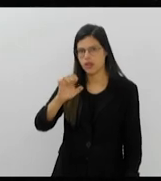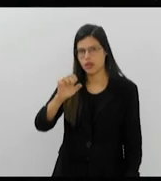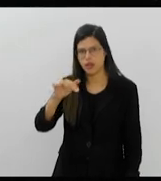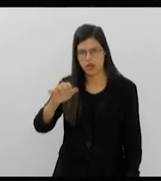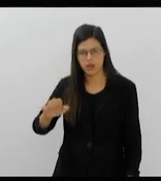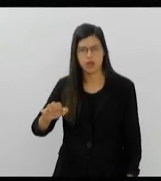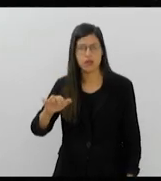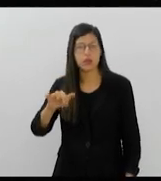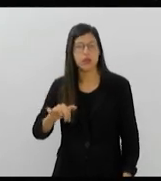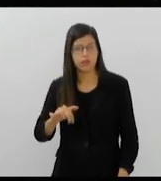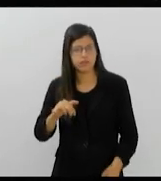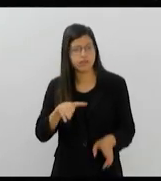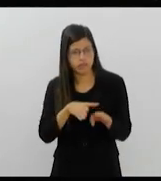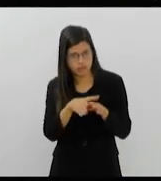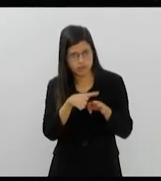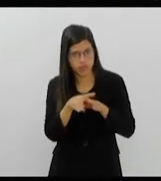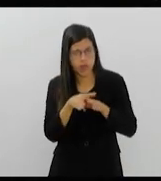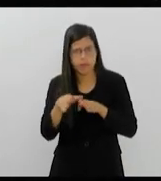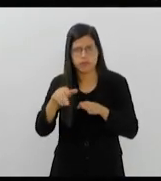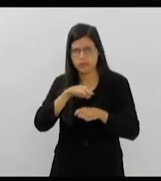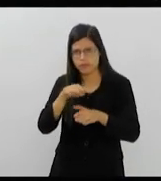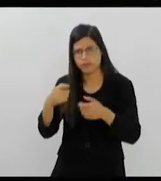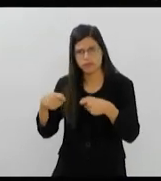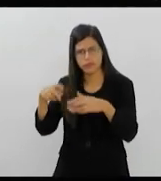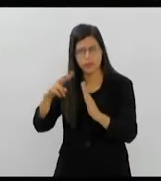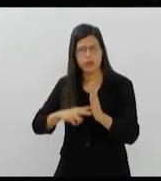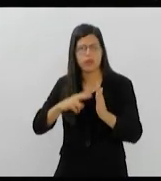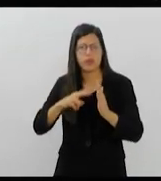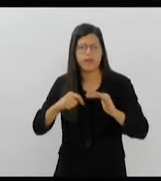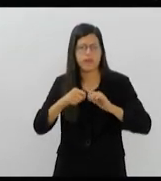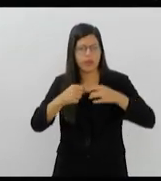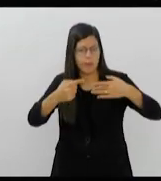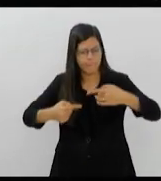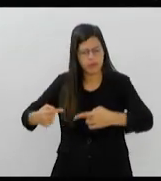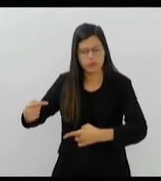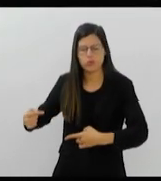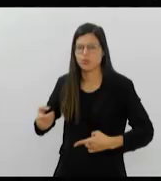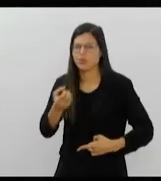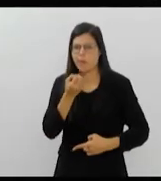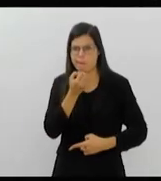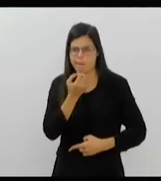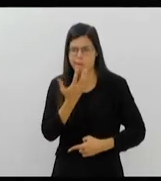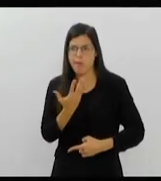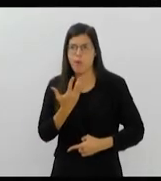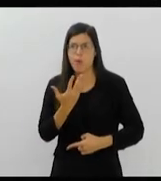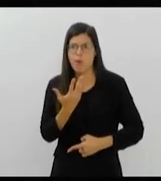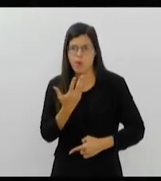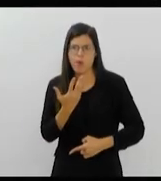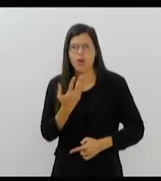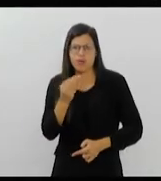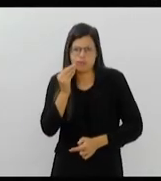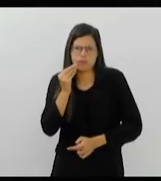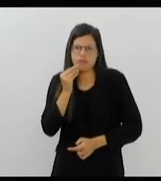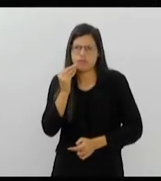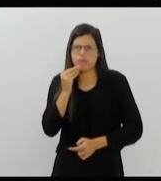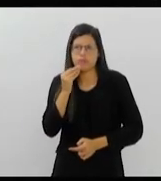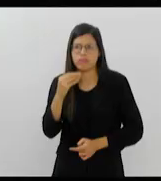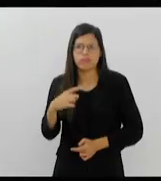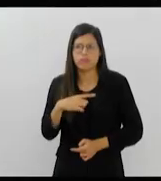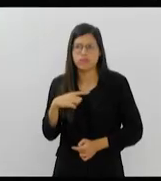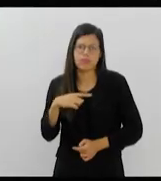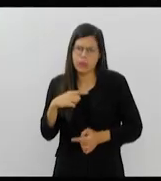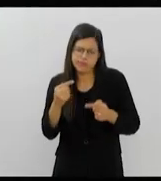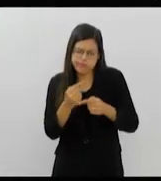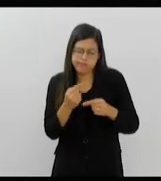porque faz uma discussão muito sadia. Claro que eu tenho aqui alguns senões, não poderia